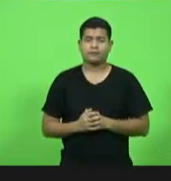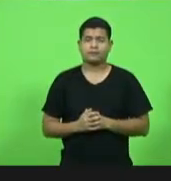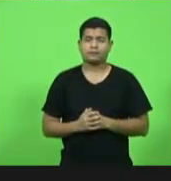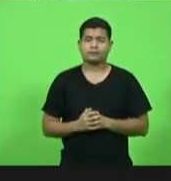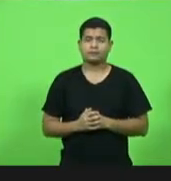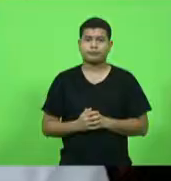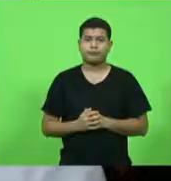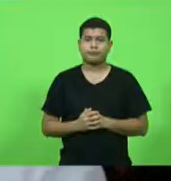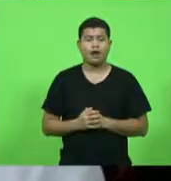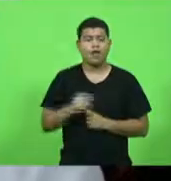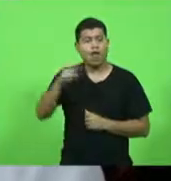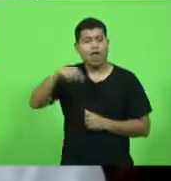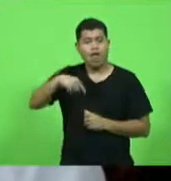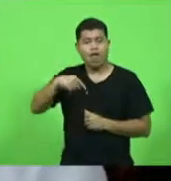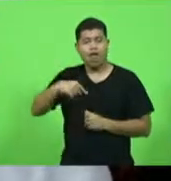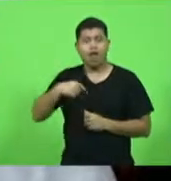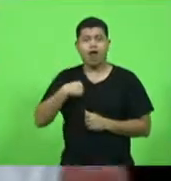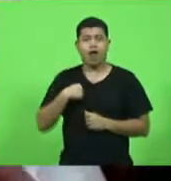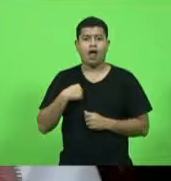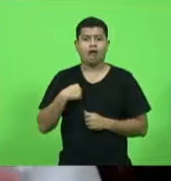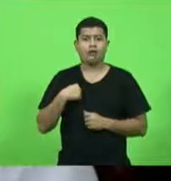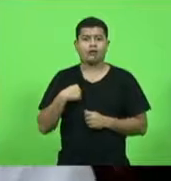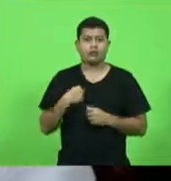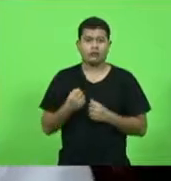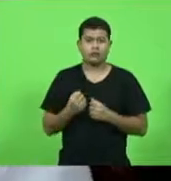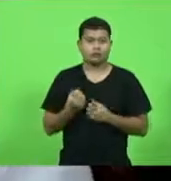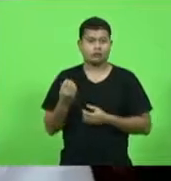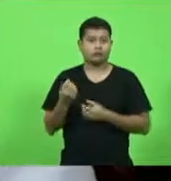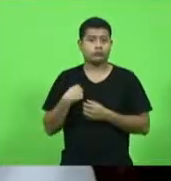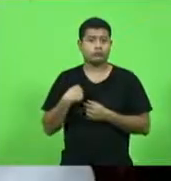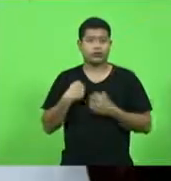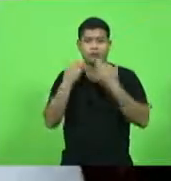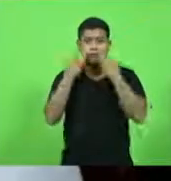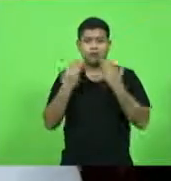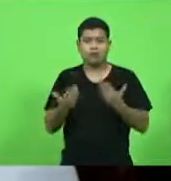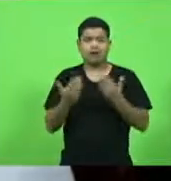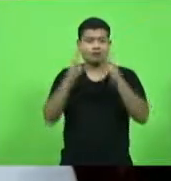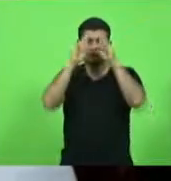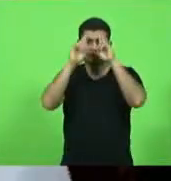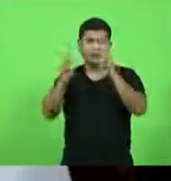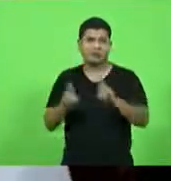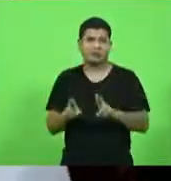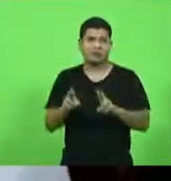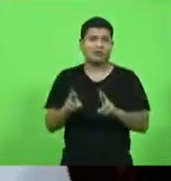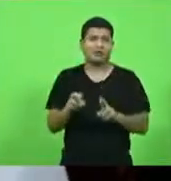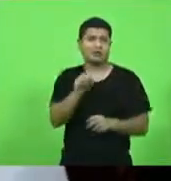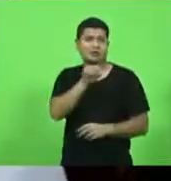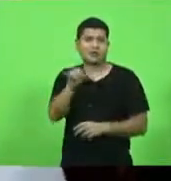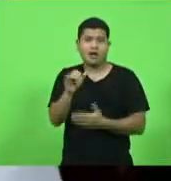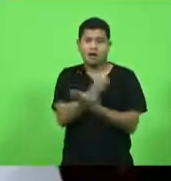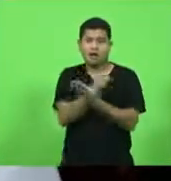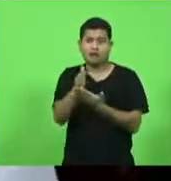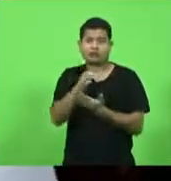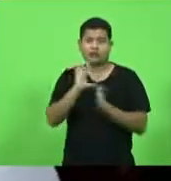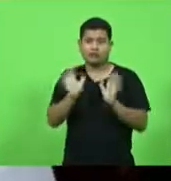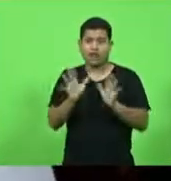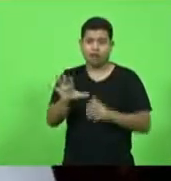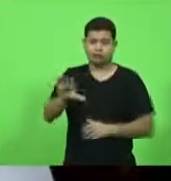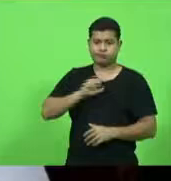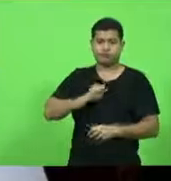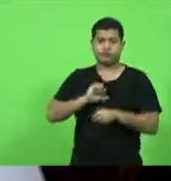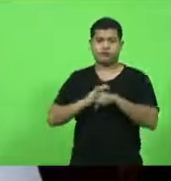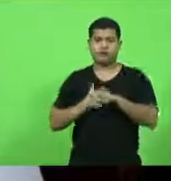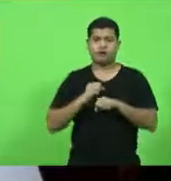É uma forma, portanto, senhor presidente, de nos respeitarmos. Se alguns já tiveram a doença e se